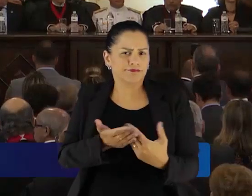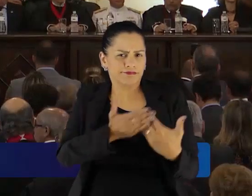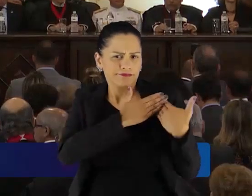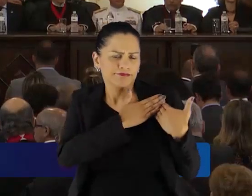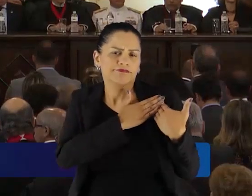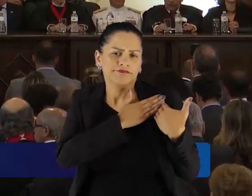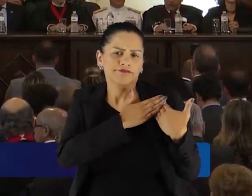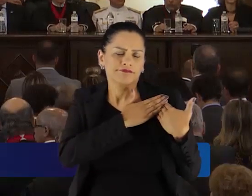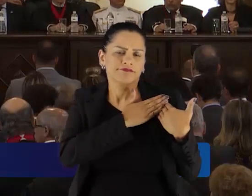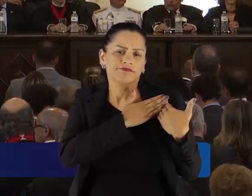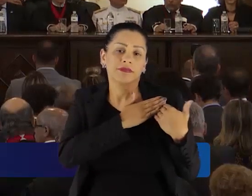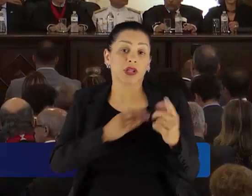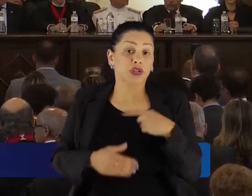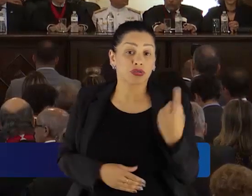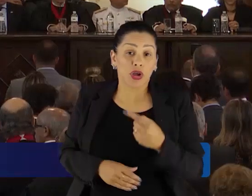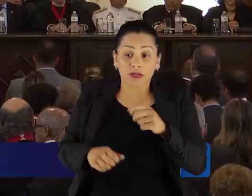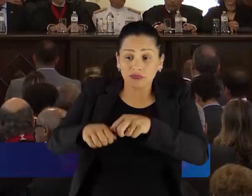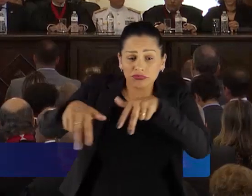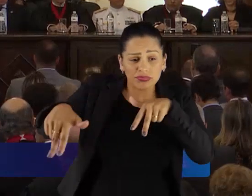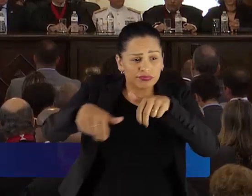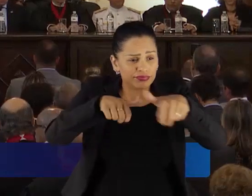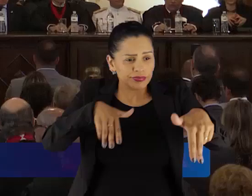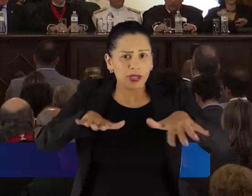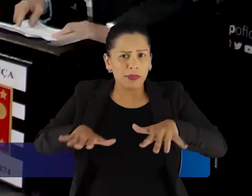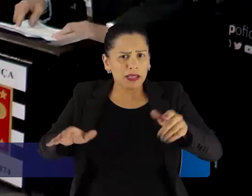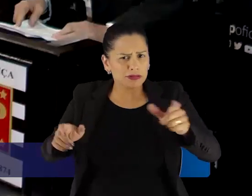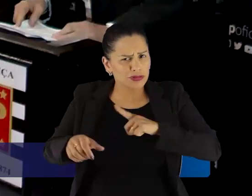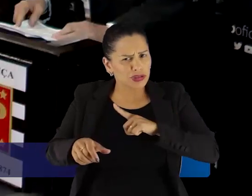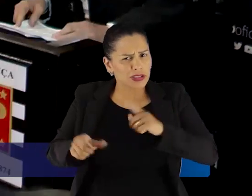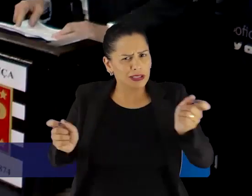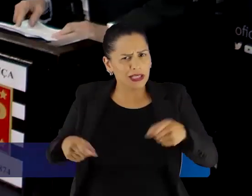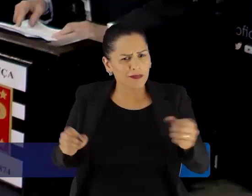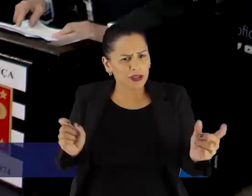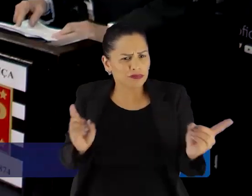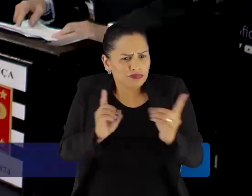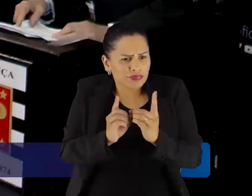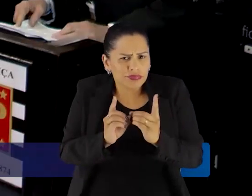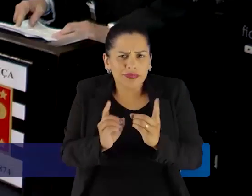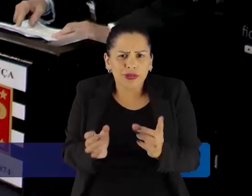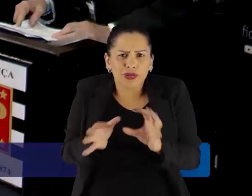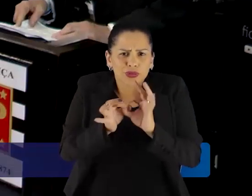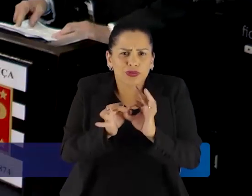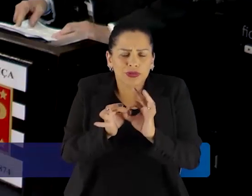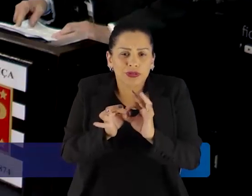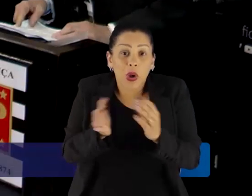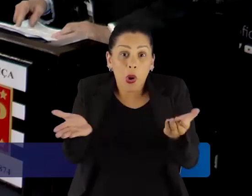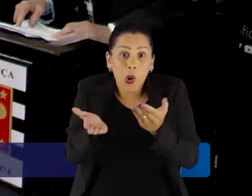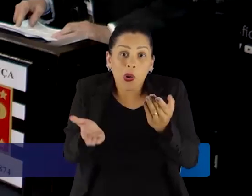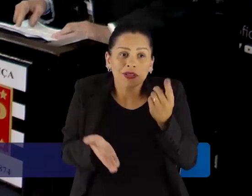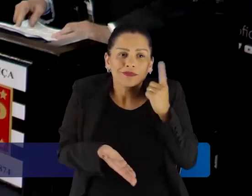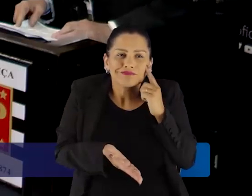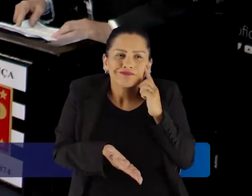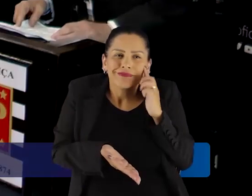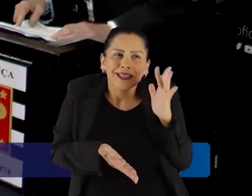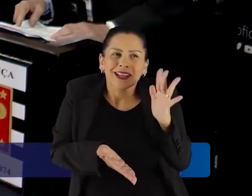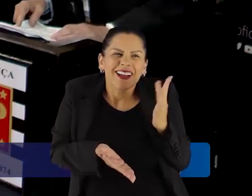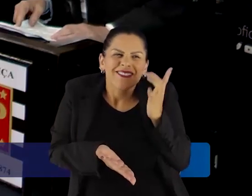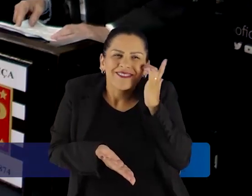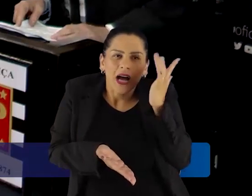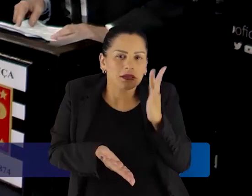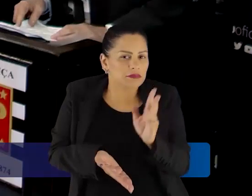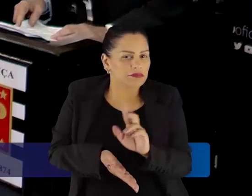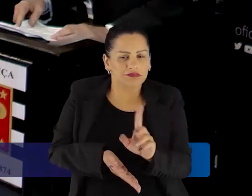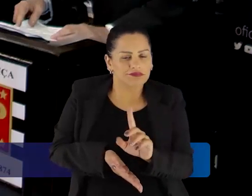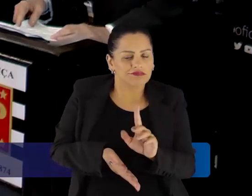estávamos próximos e juntos tô falando hoje Pode parecer fácil mas não foi tivemos